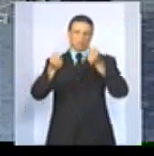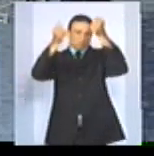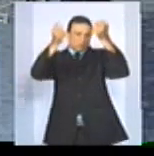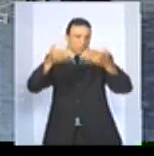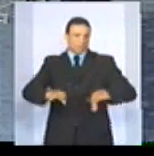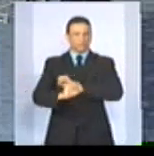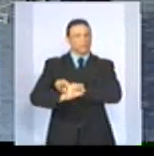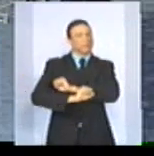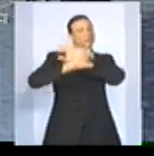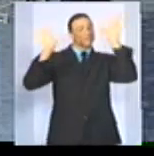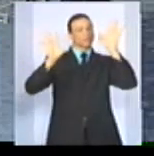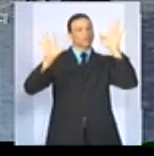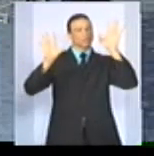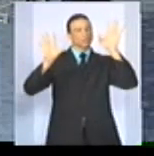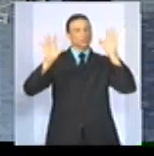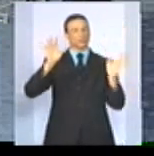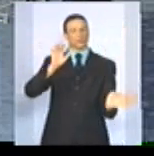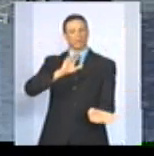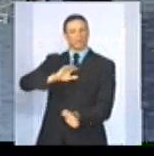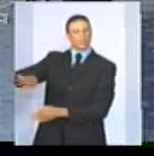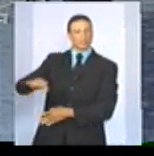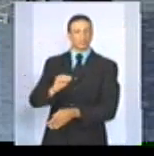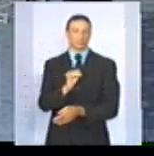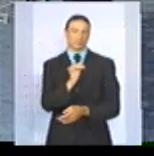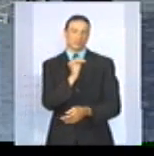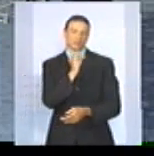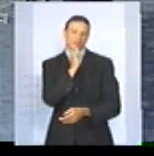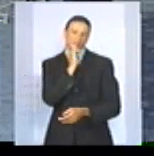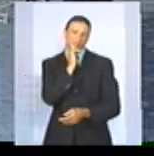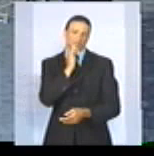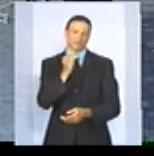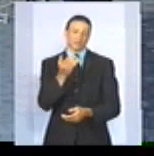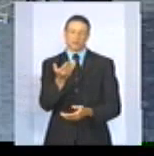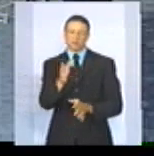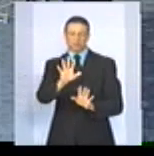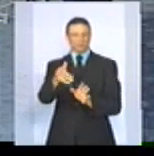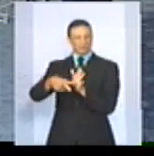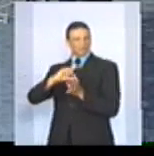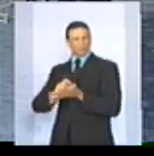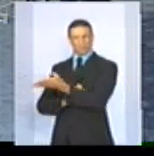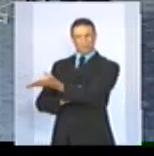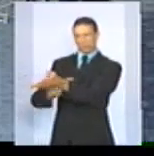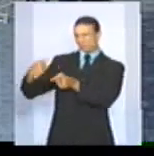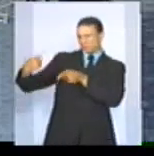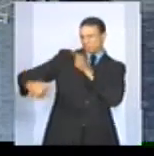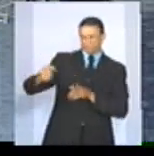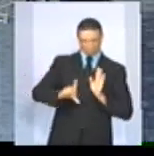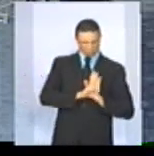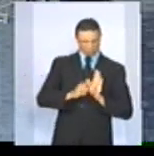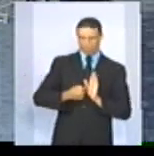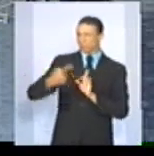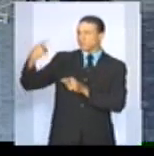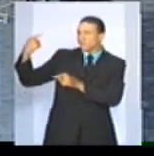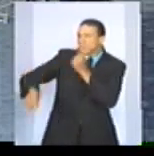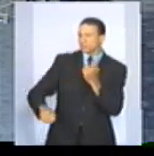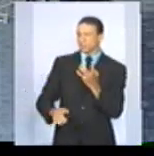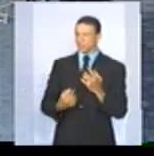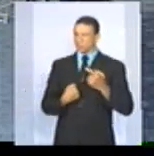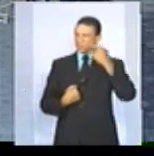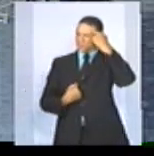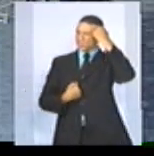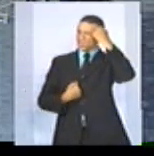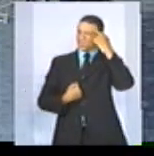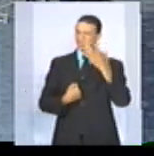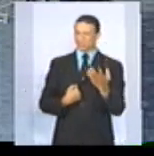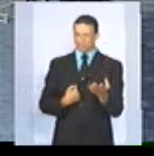claro mas vários setores a bta mesmo que me antecedeu aqui era contra o projeto de lei eu pensei até que já